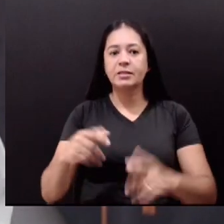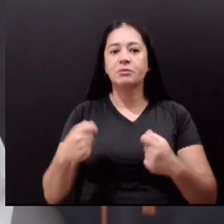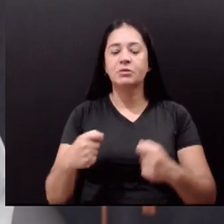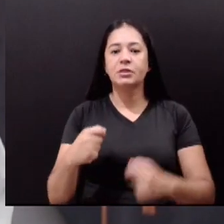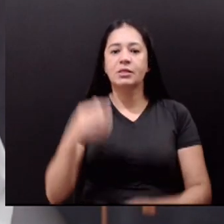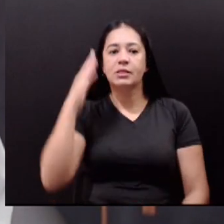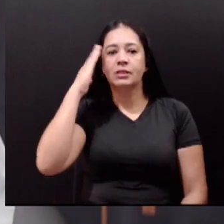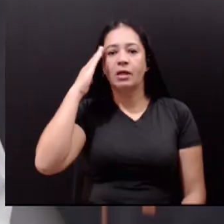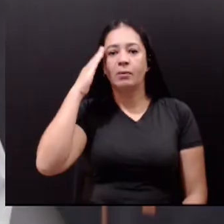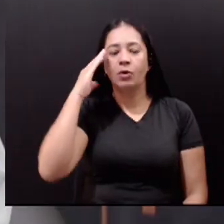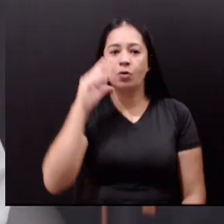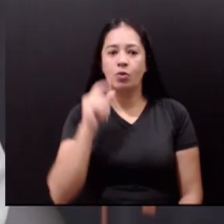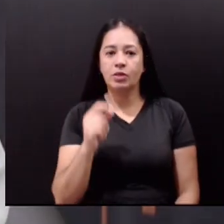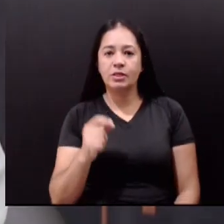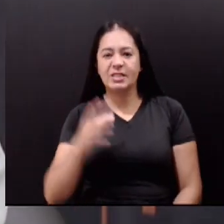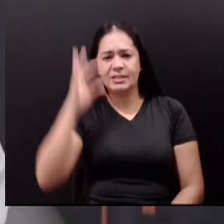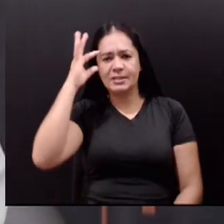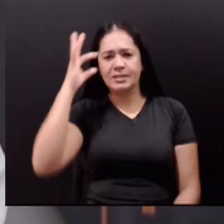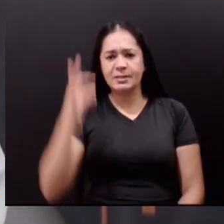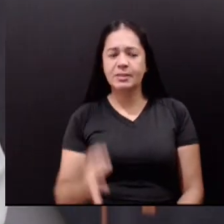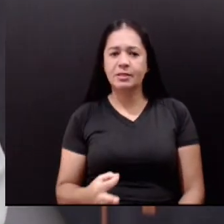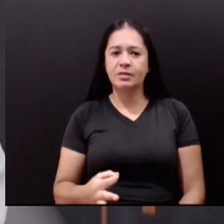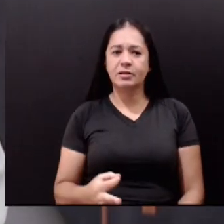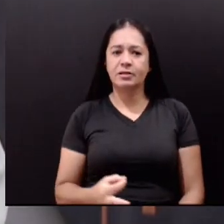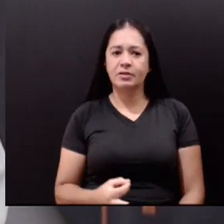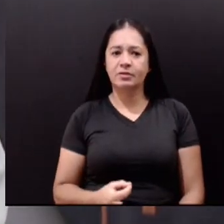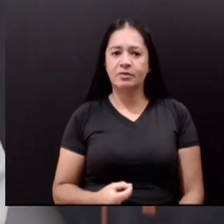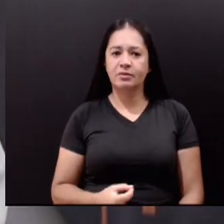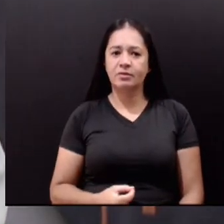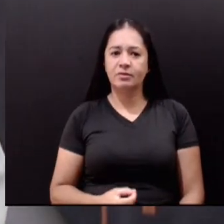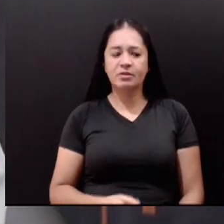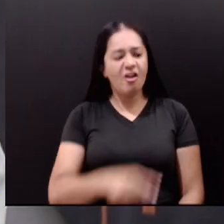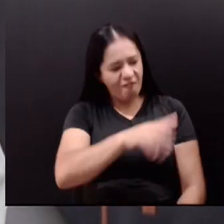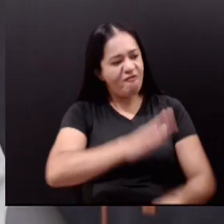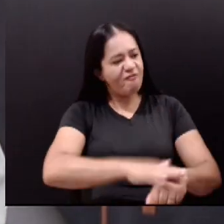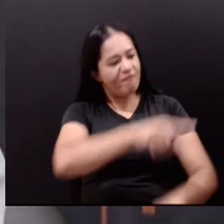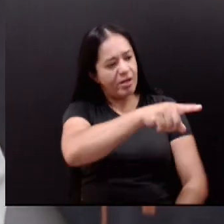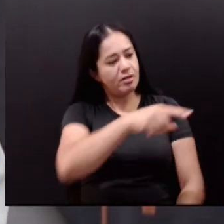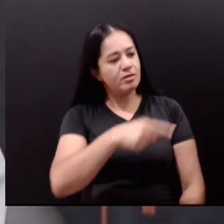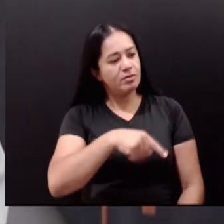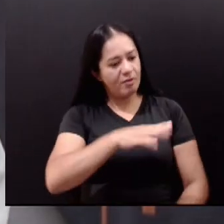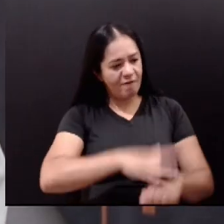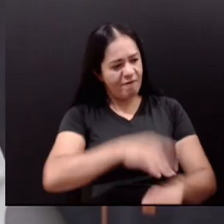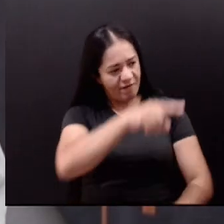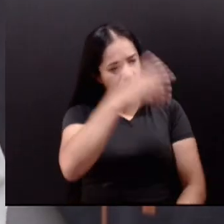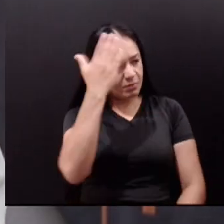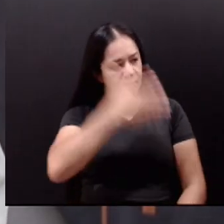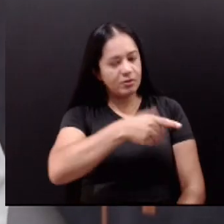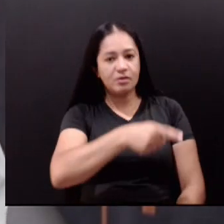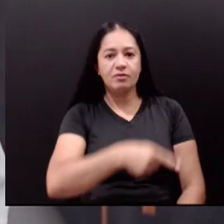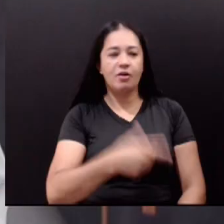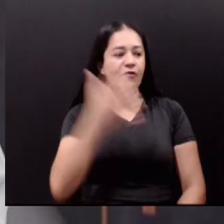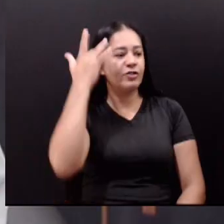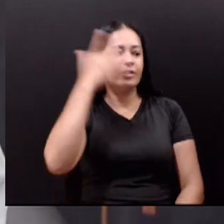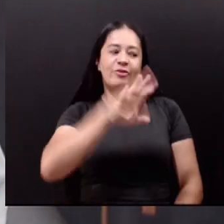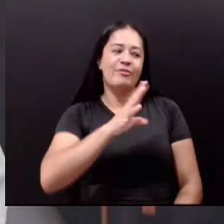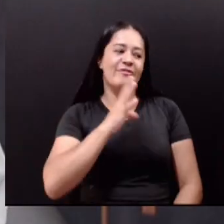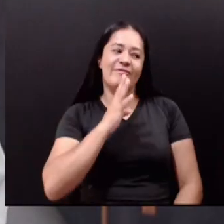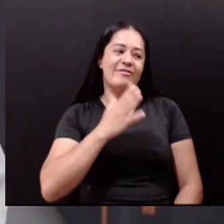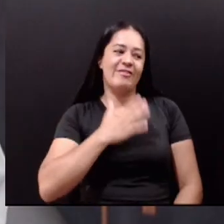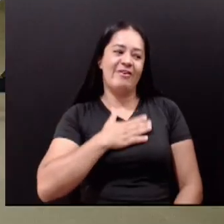aquela certeza. Faz isso para você ver. Poxa Você não vida. sabe quem é meu pai, você não sabe quem é minha